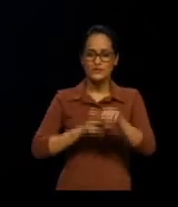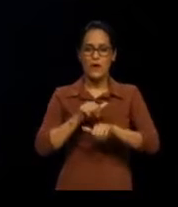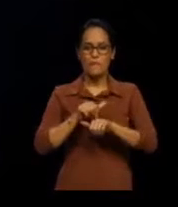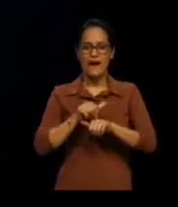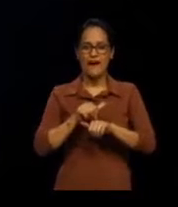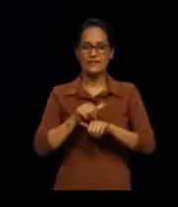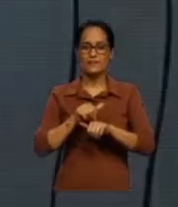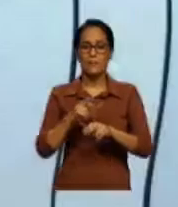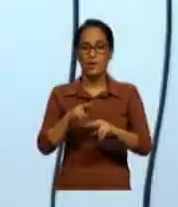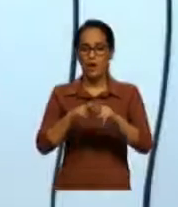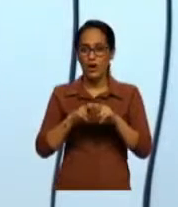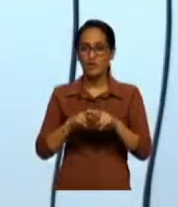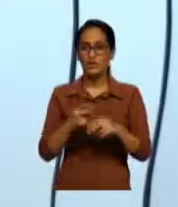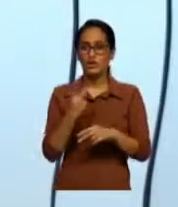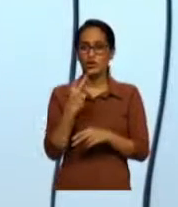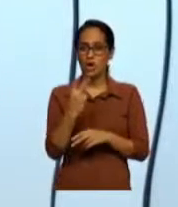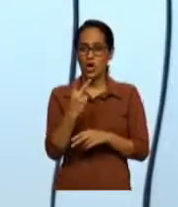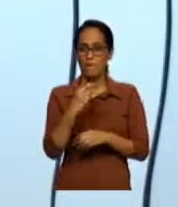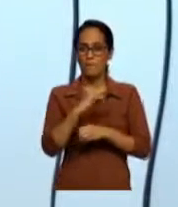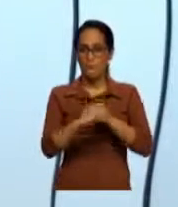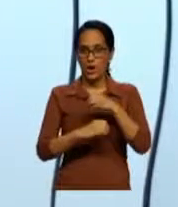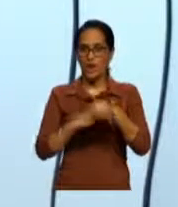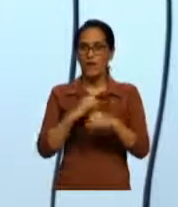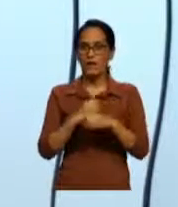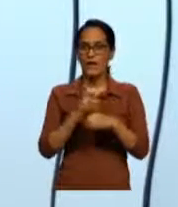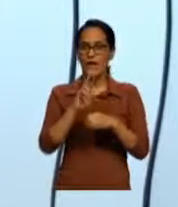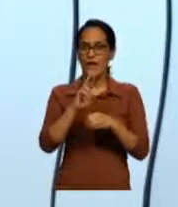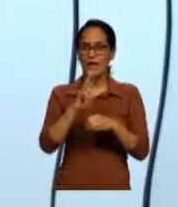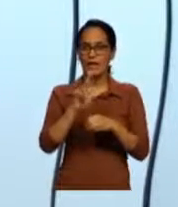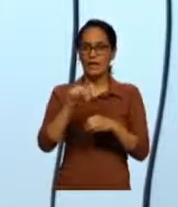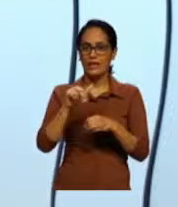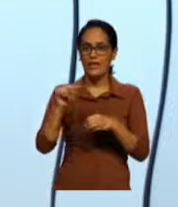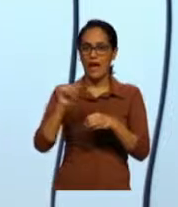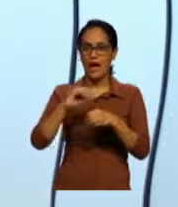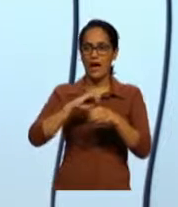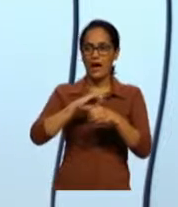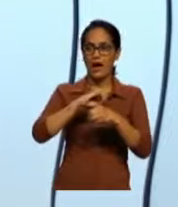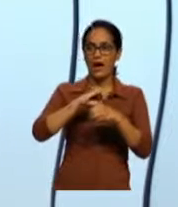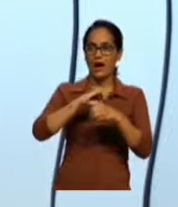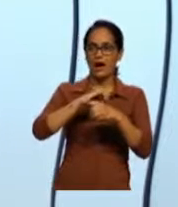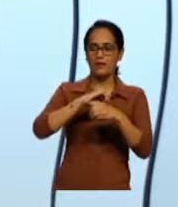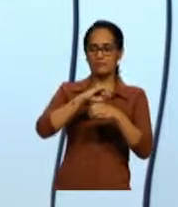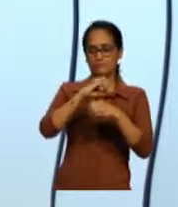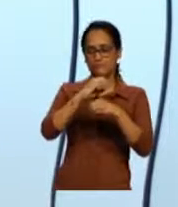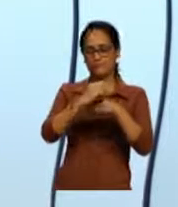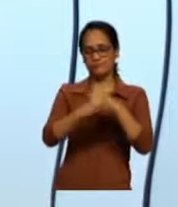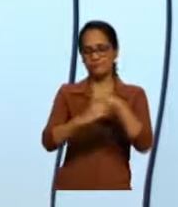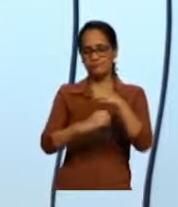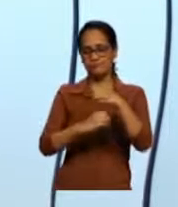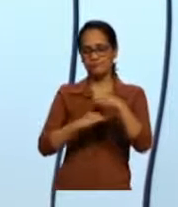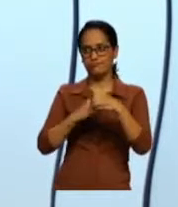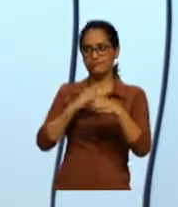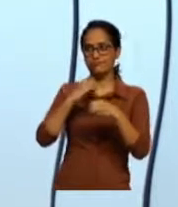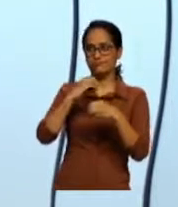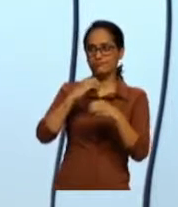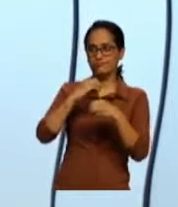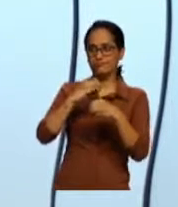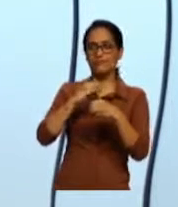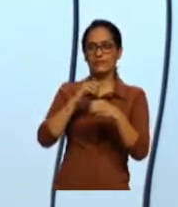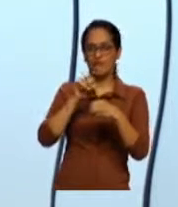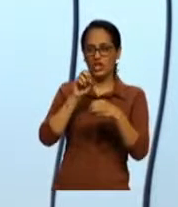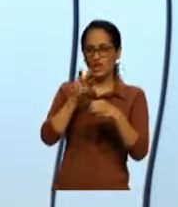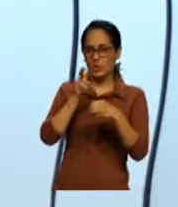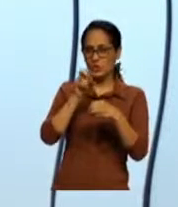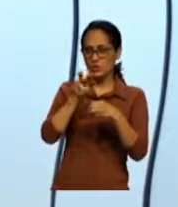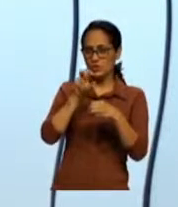2 moléculas de RNA que vão ser envoltas pelo seu capsídeo, que é uma estrutura geral dos